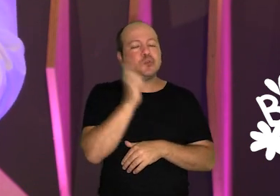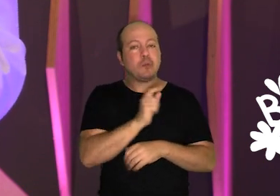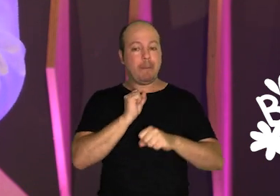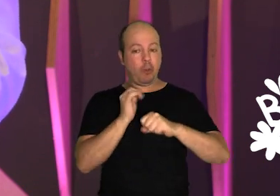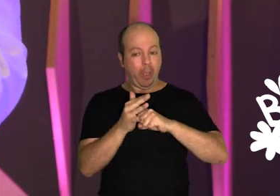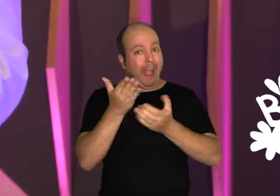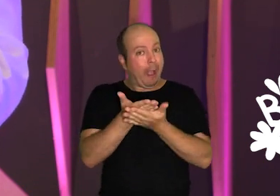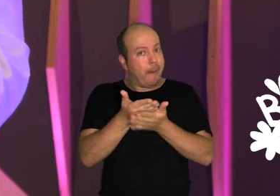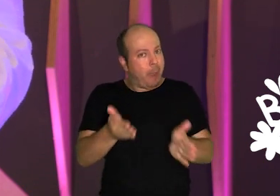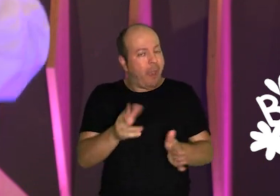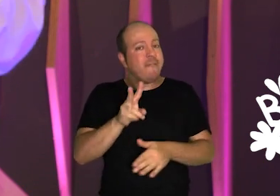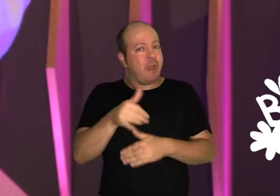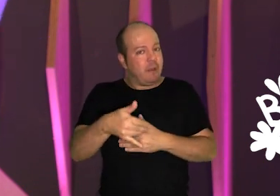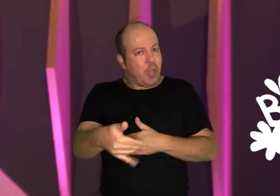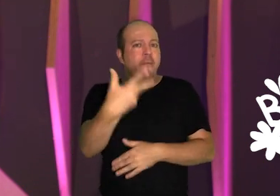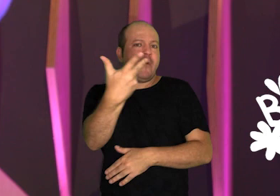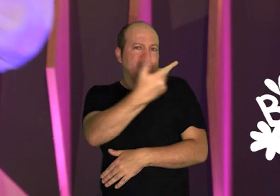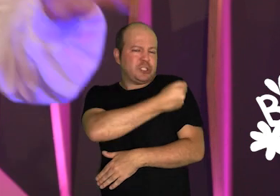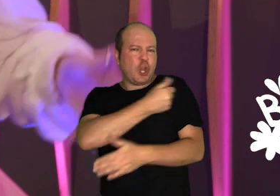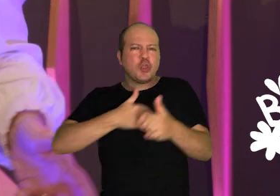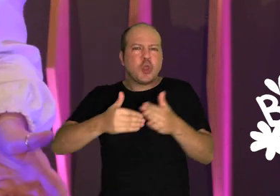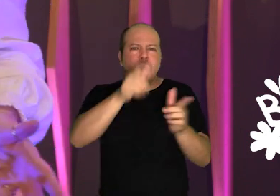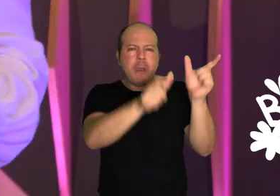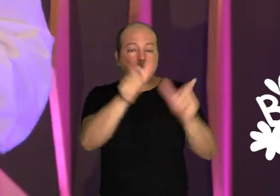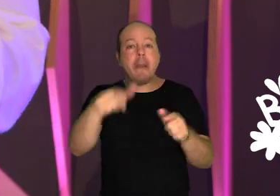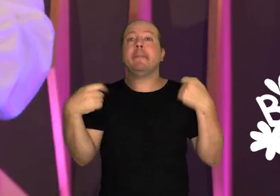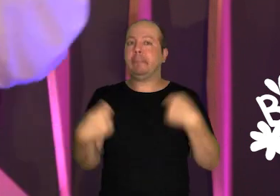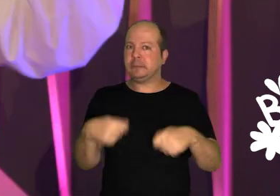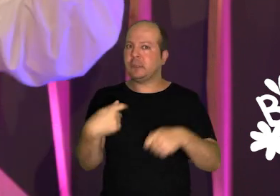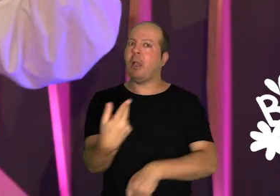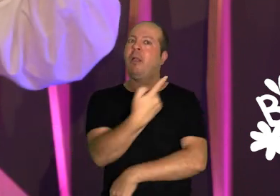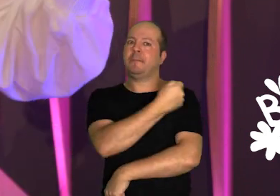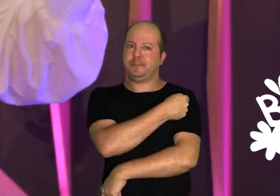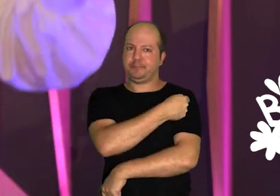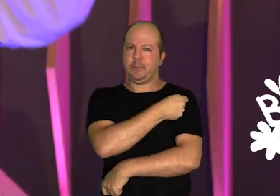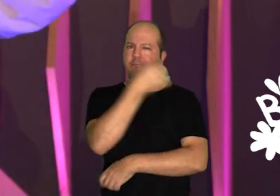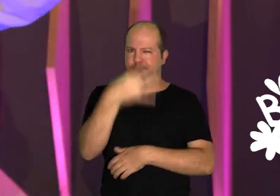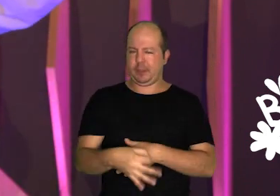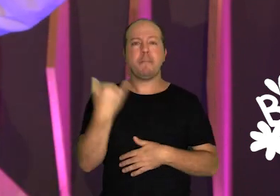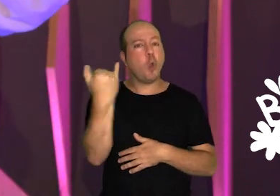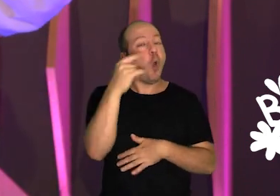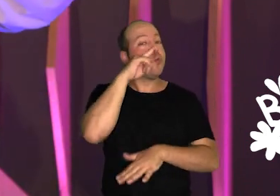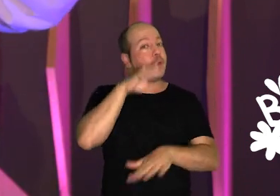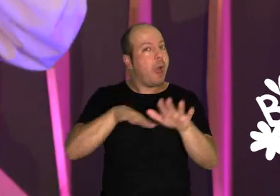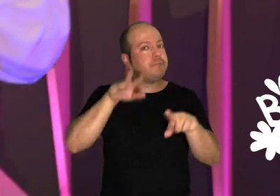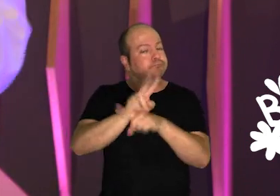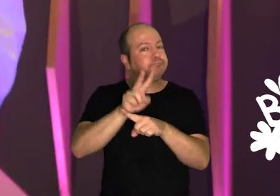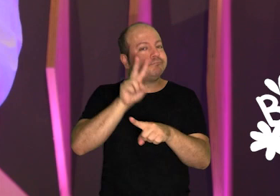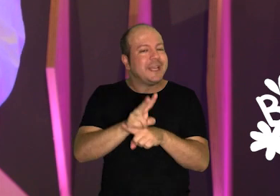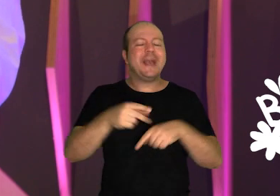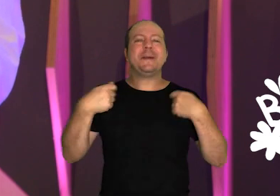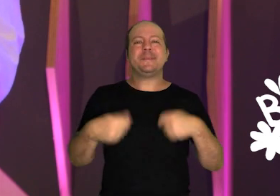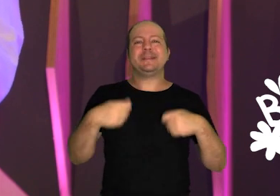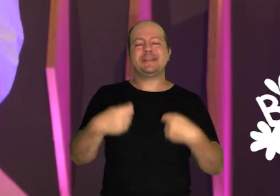conter a Covid enquanto a vacina não chega em todos os braços do país, certo? Então, ó, cuidados.